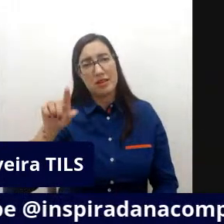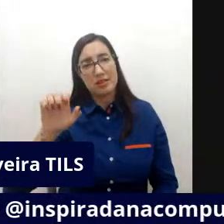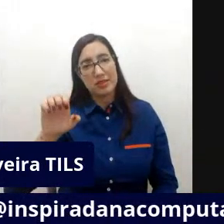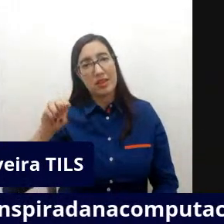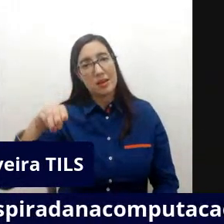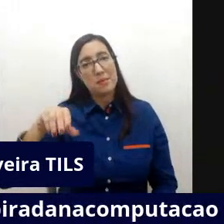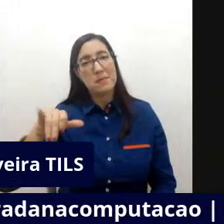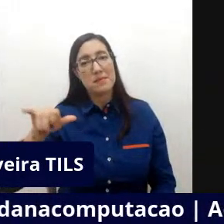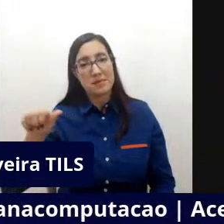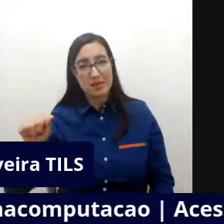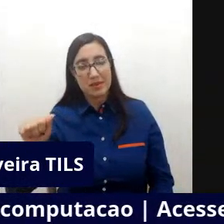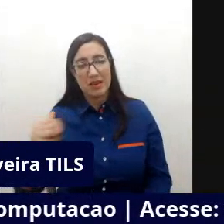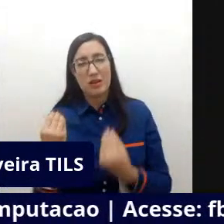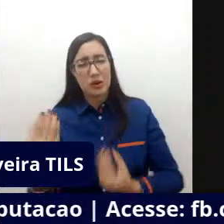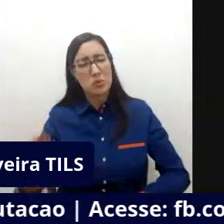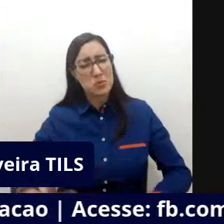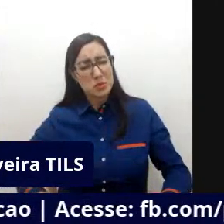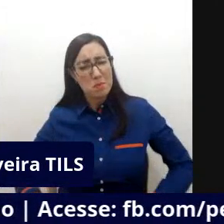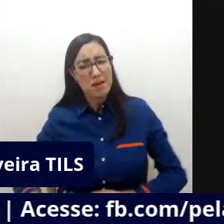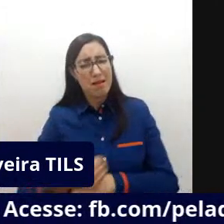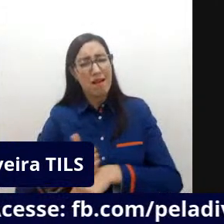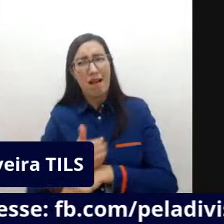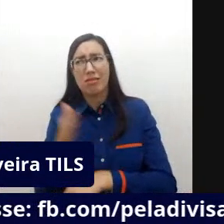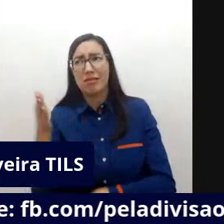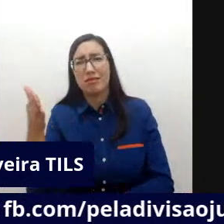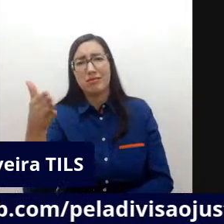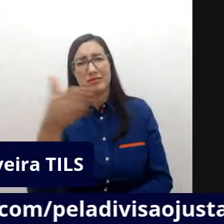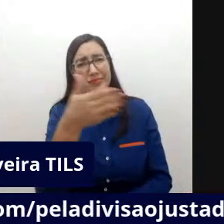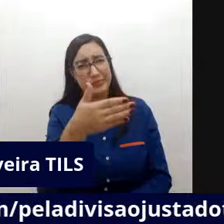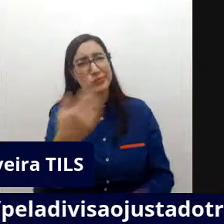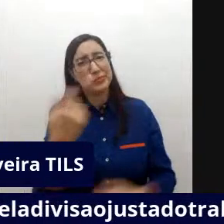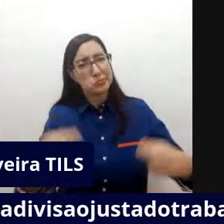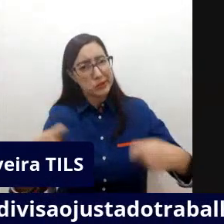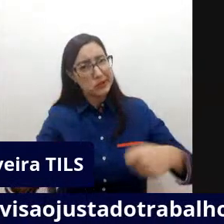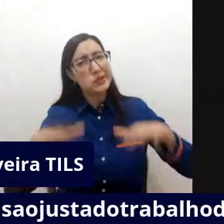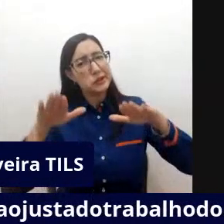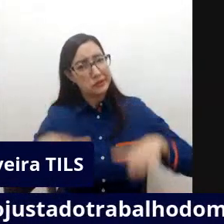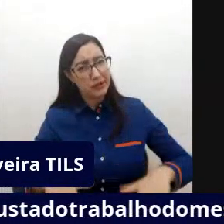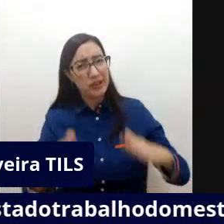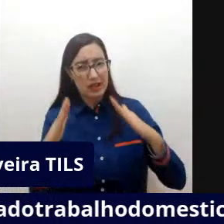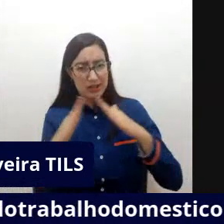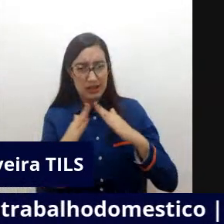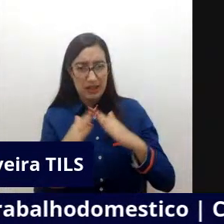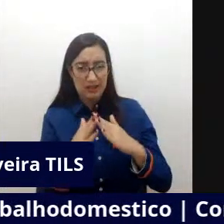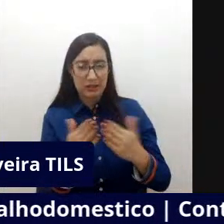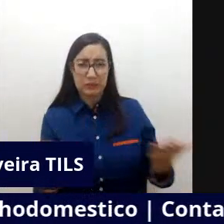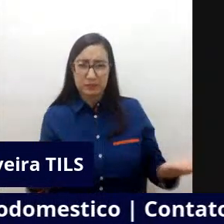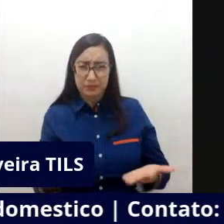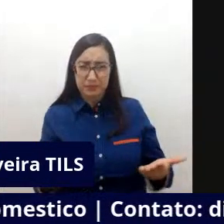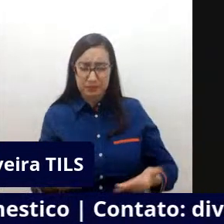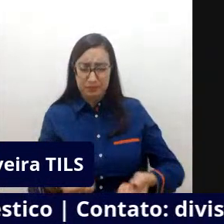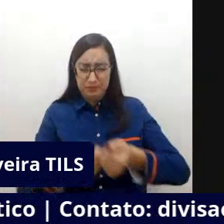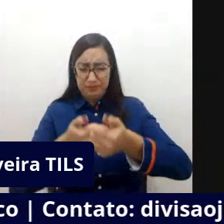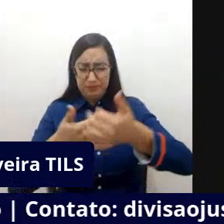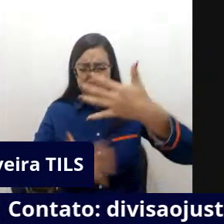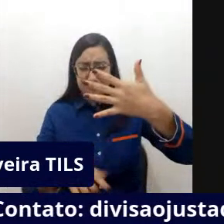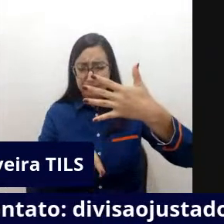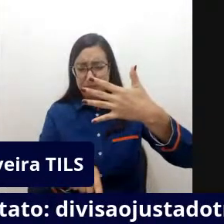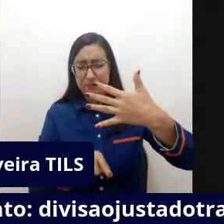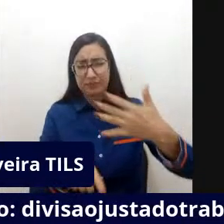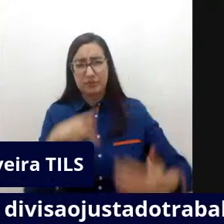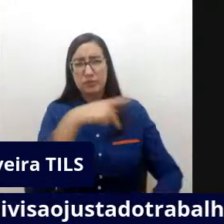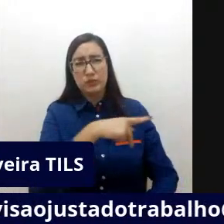trabalhadoras, né, com seus salários se cuidando em casa. Então, o professor Moisés, ele fez até uma pergunta muito interessante, que aí, se a senhora puder comentar um